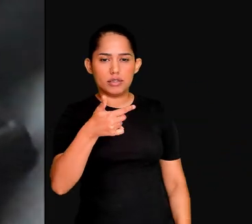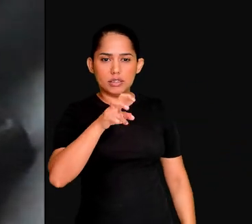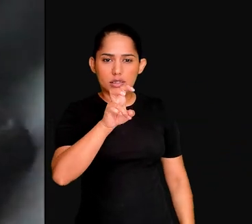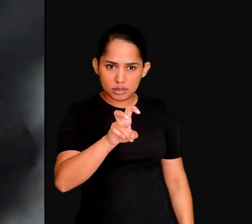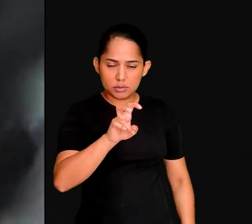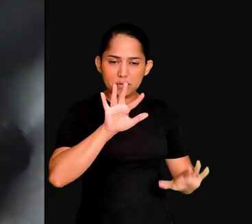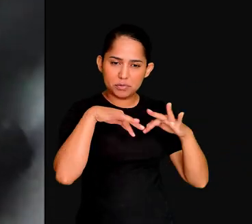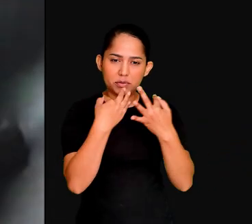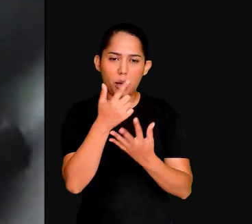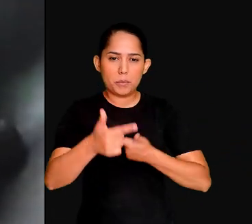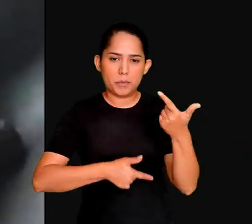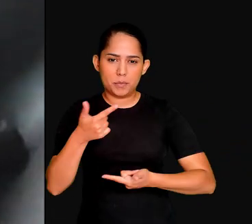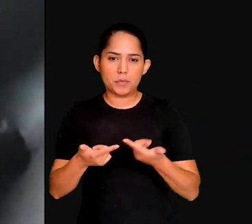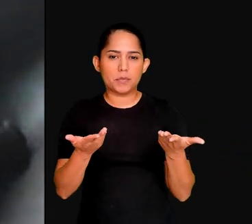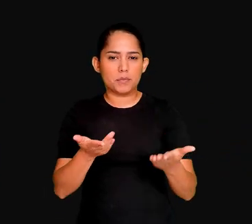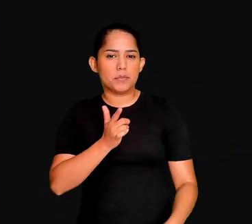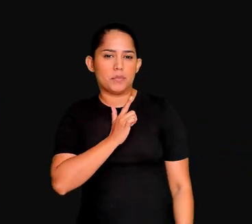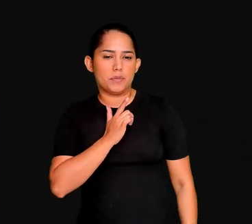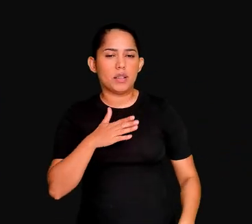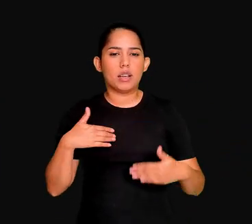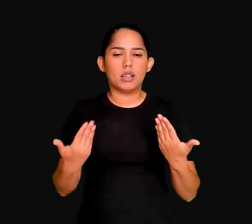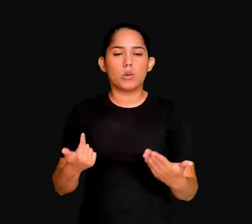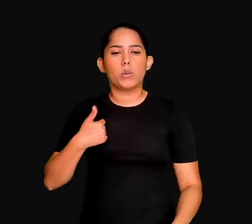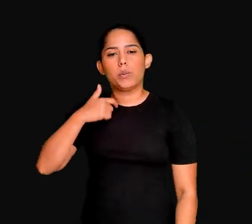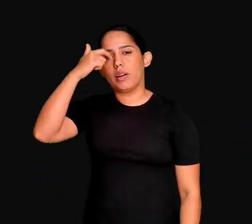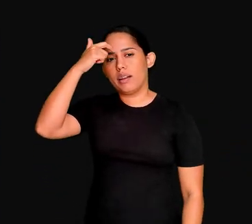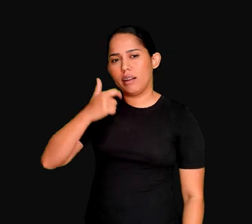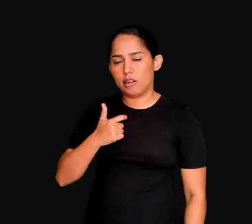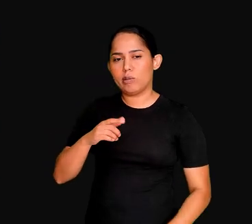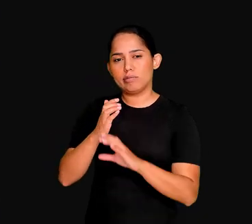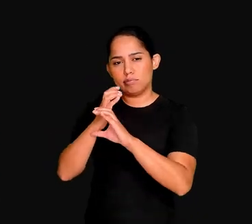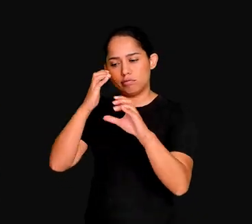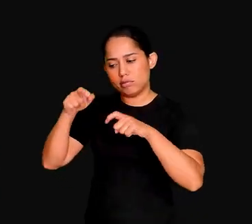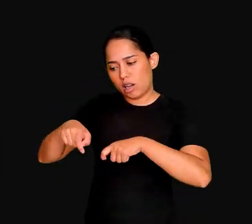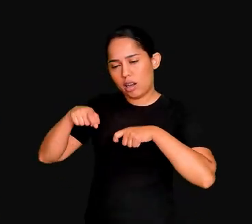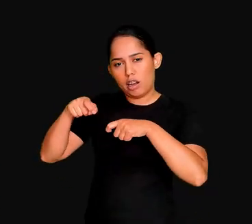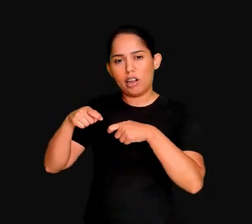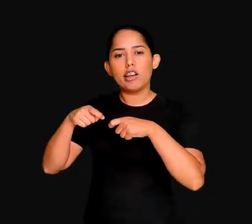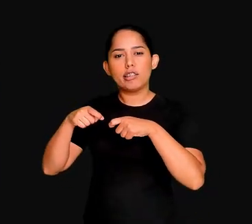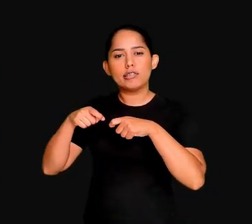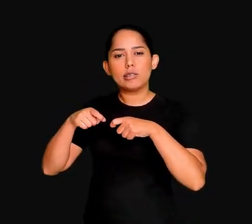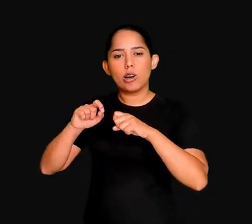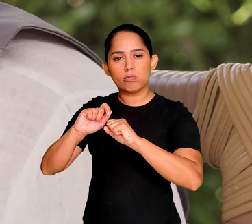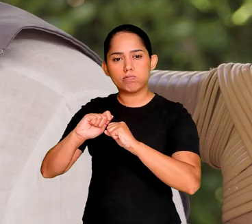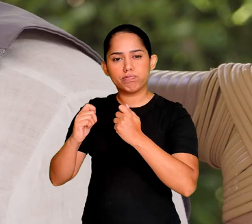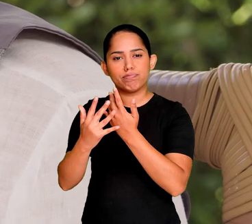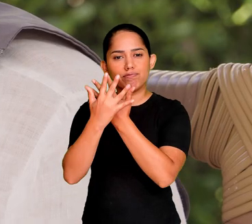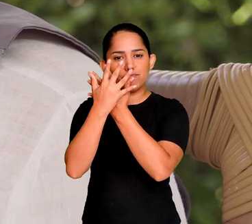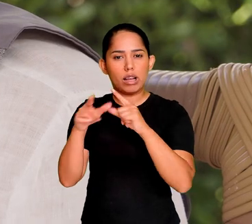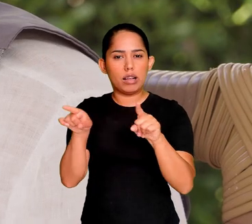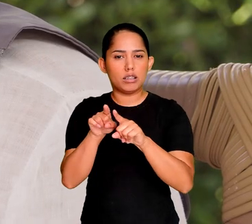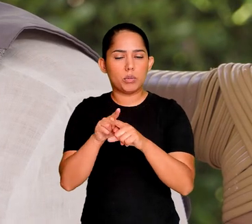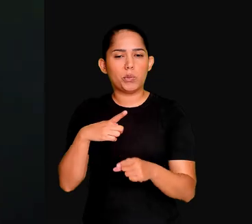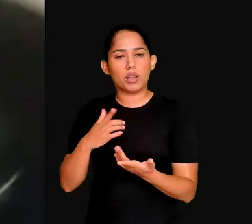2, né? Agora são 25 famílias trabalhando aqui. Então, eu vou trazer, porque eu sou engenheiro agrônomo também, eu acho que eu não